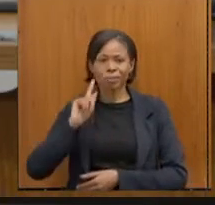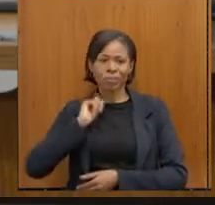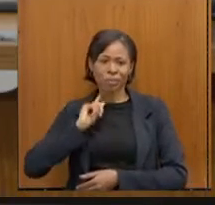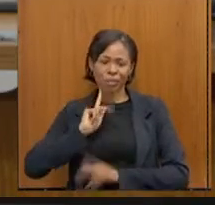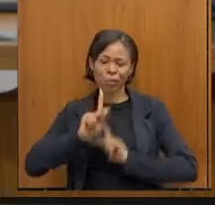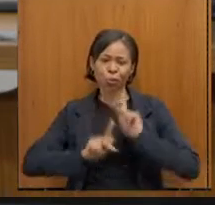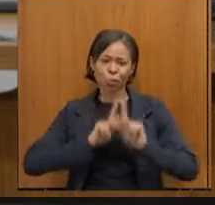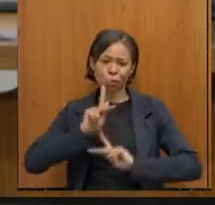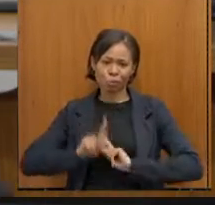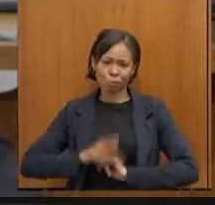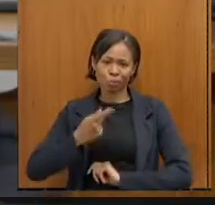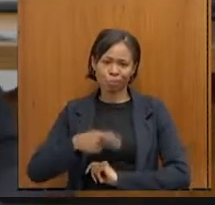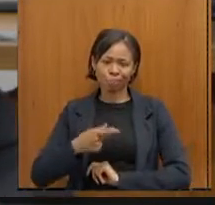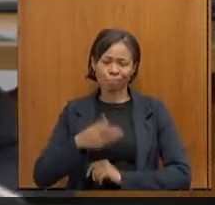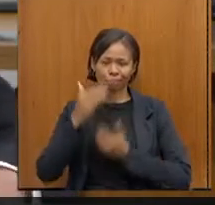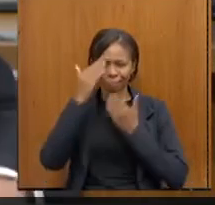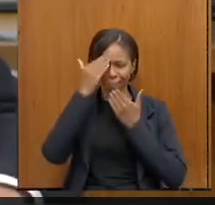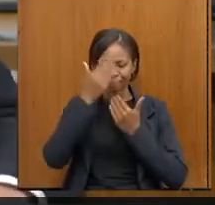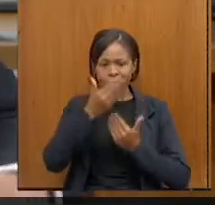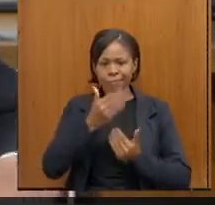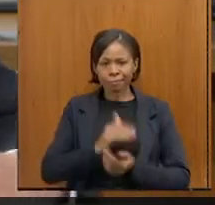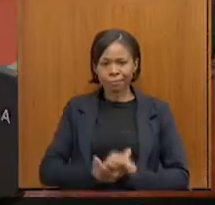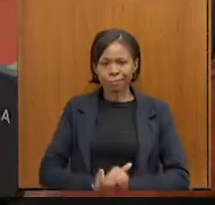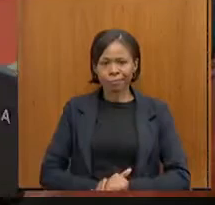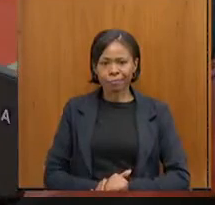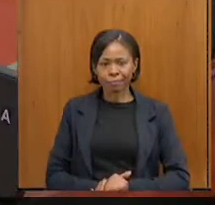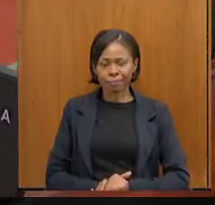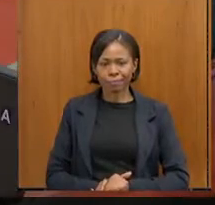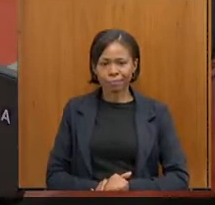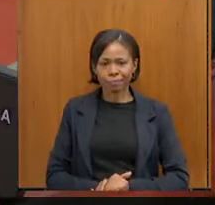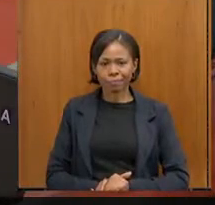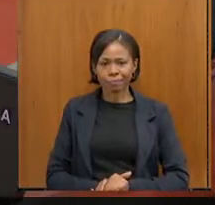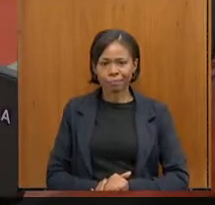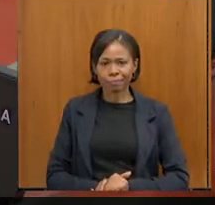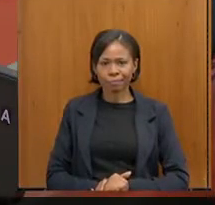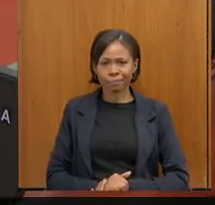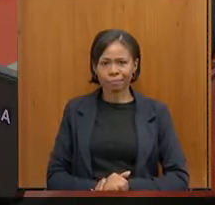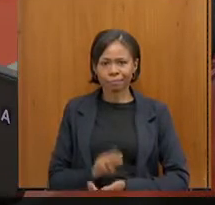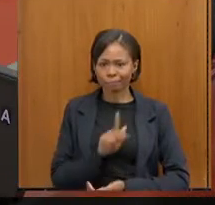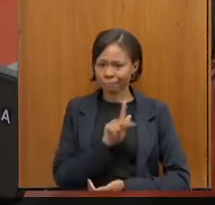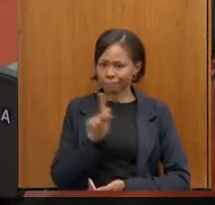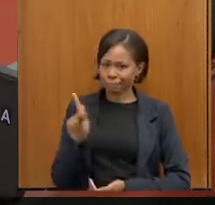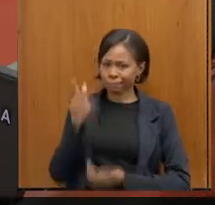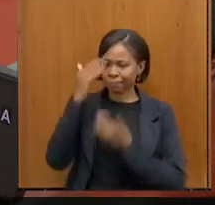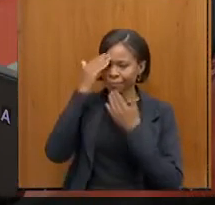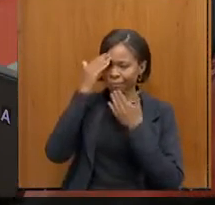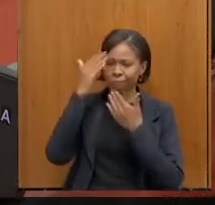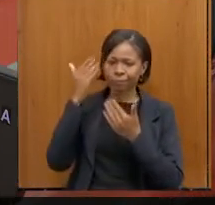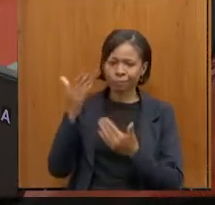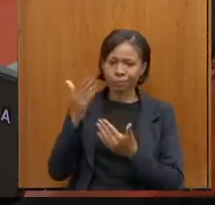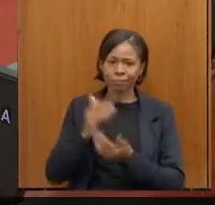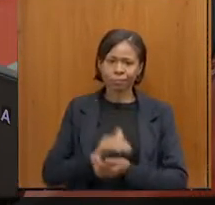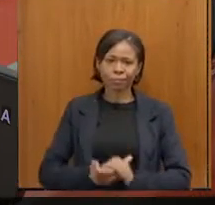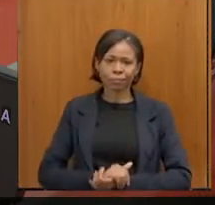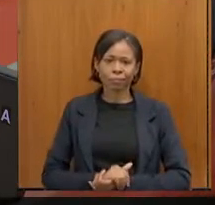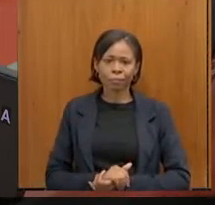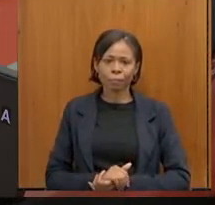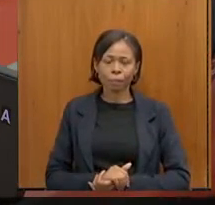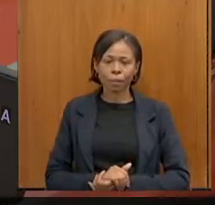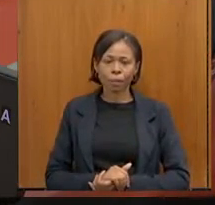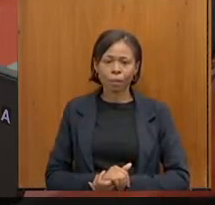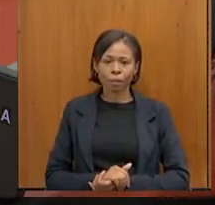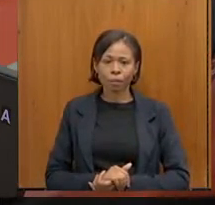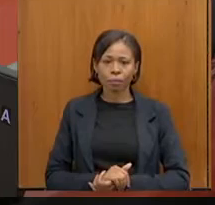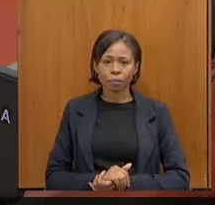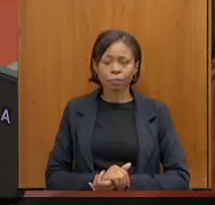no povo humilha muito legal e e obrigado presidente É nesse momento